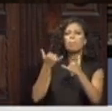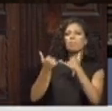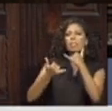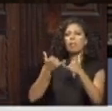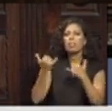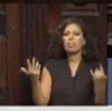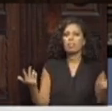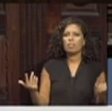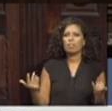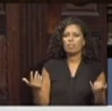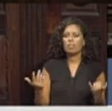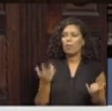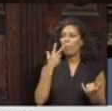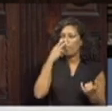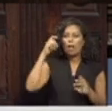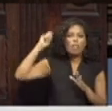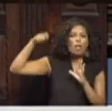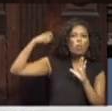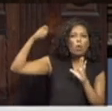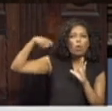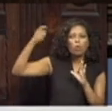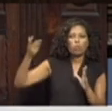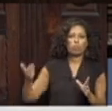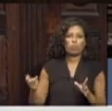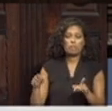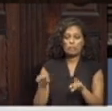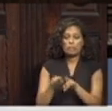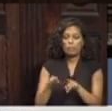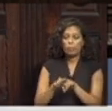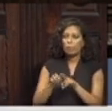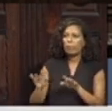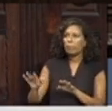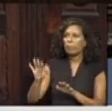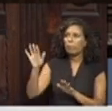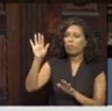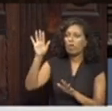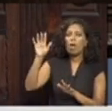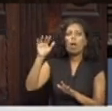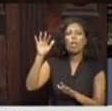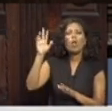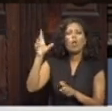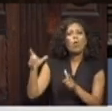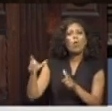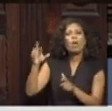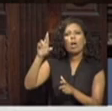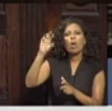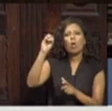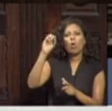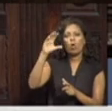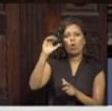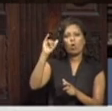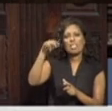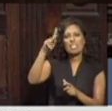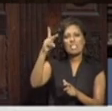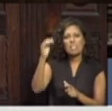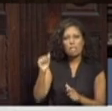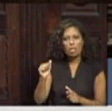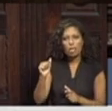Valdec Carneiro, e mobilizaram tanques blindados, equipamento pesado, com resultados